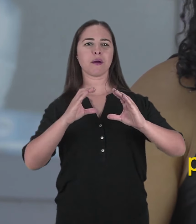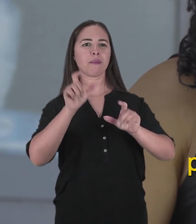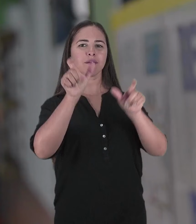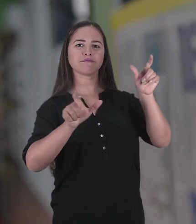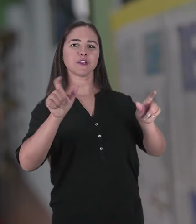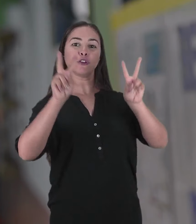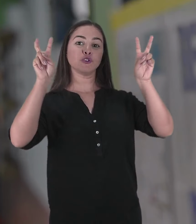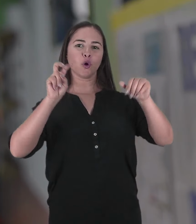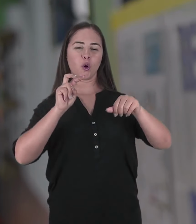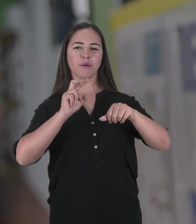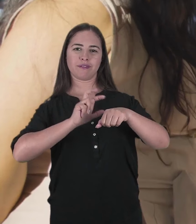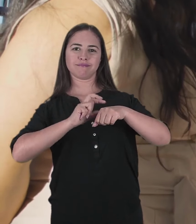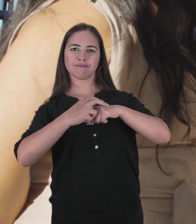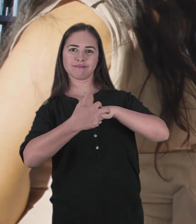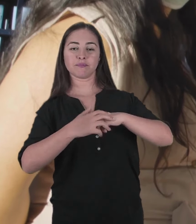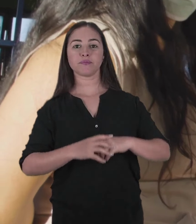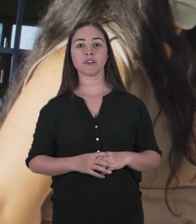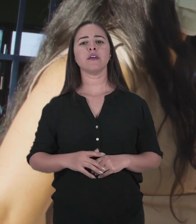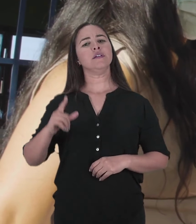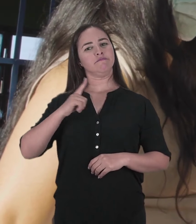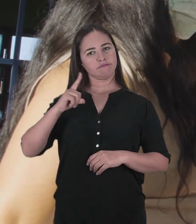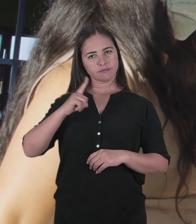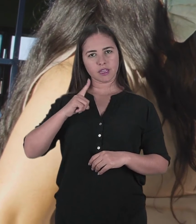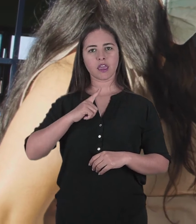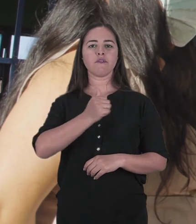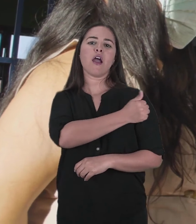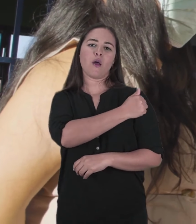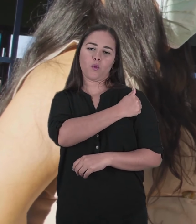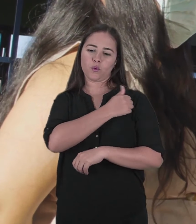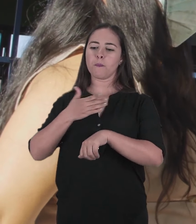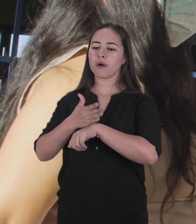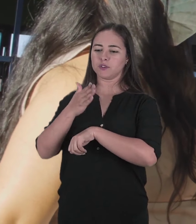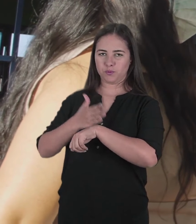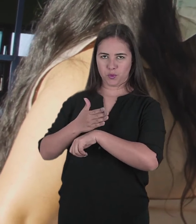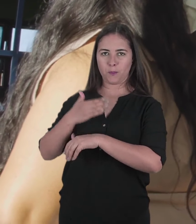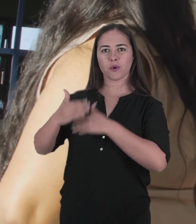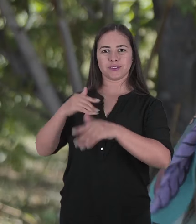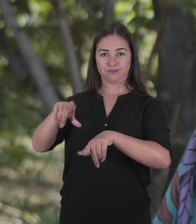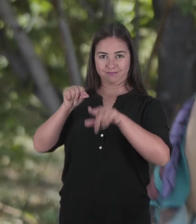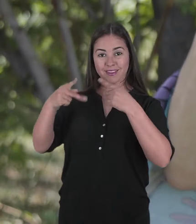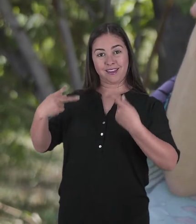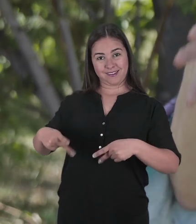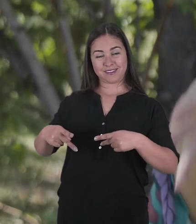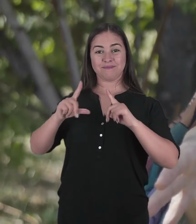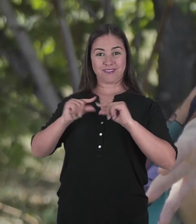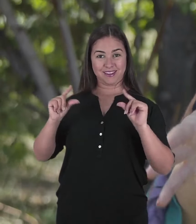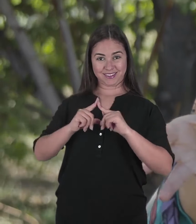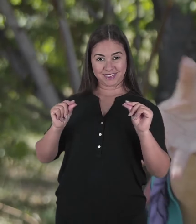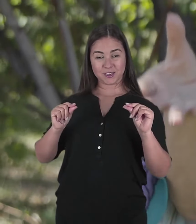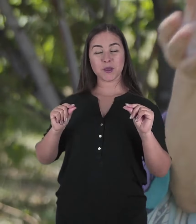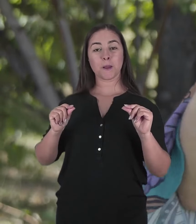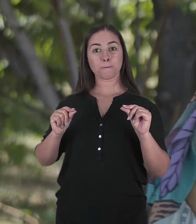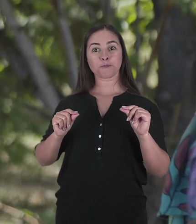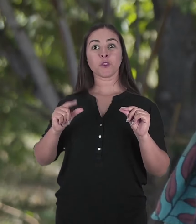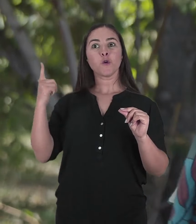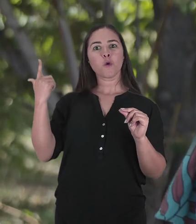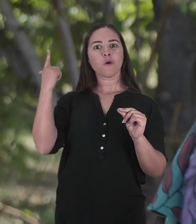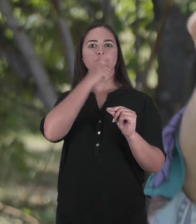a dengue. A gente teve estudantes que participaram de um processo seletivo aqui em Brasília e aprofundarem, né, terem